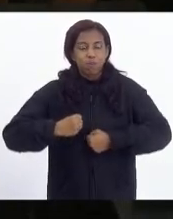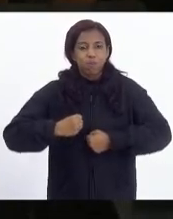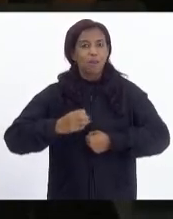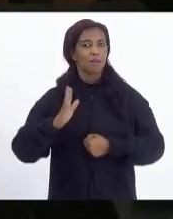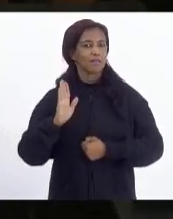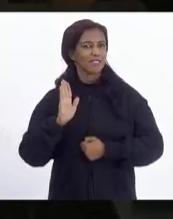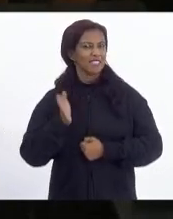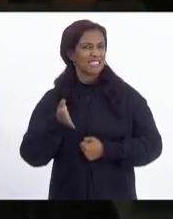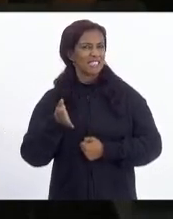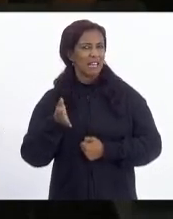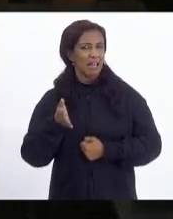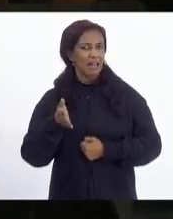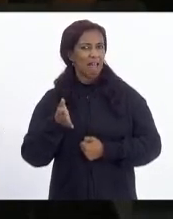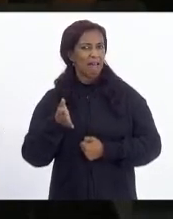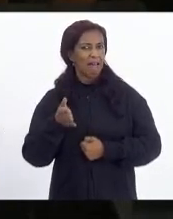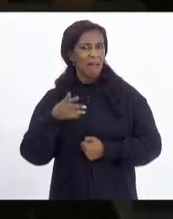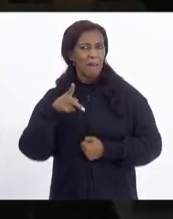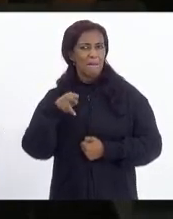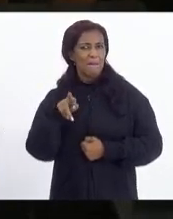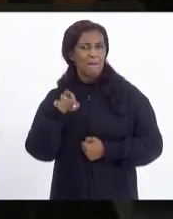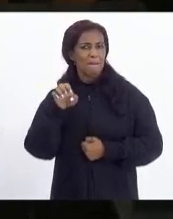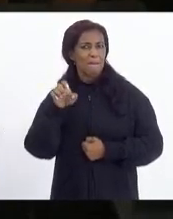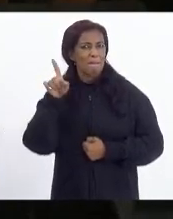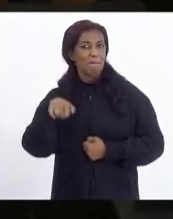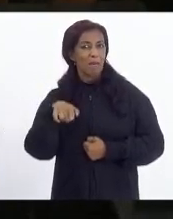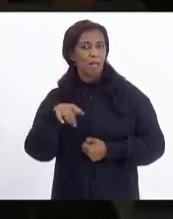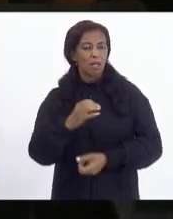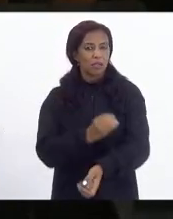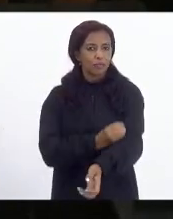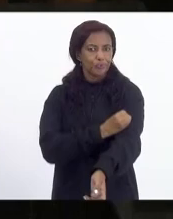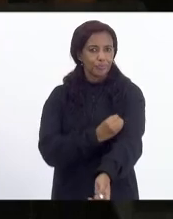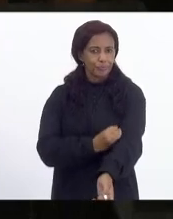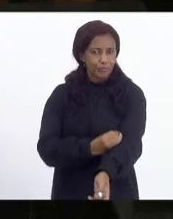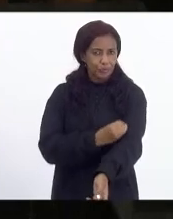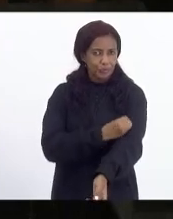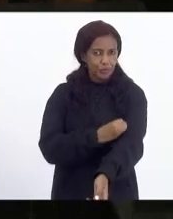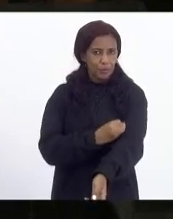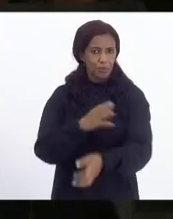e já com uma pré-diabetes instalada